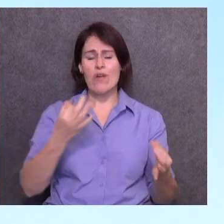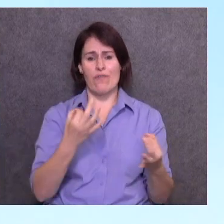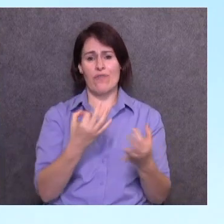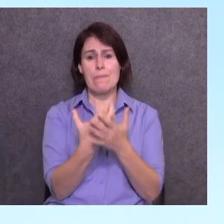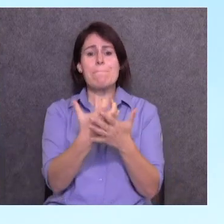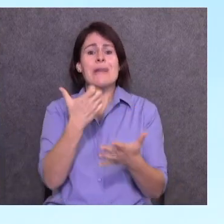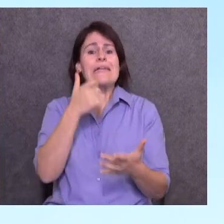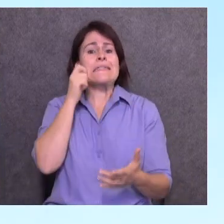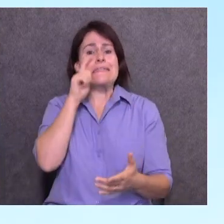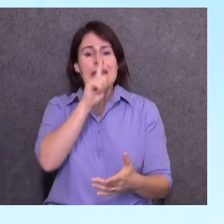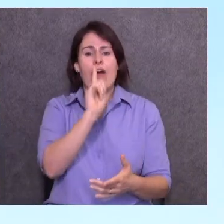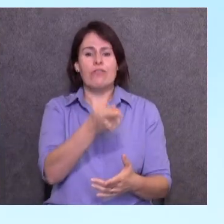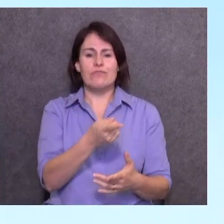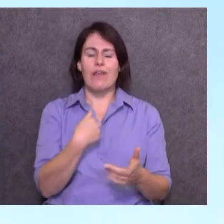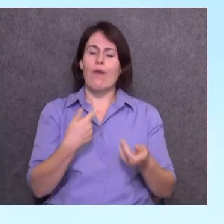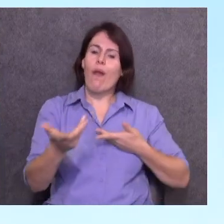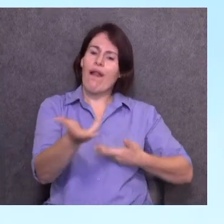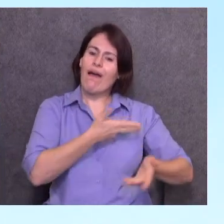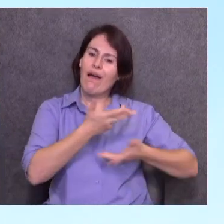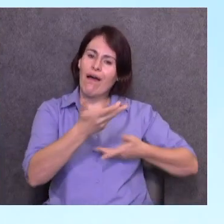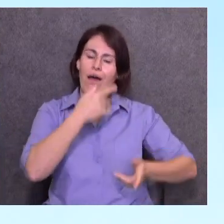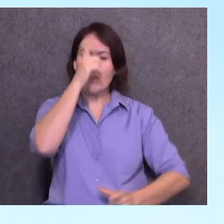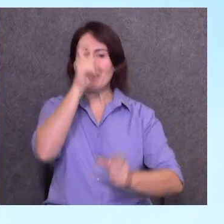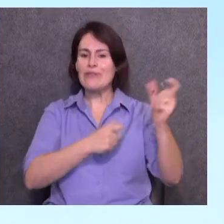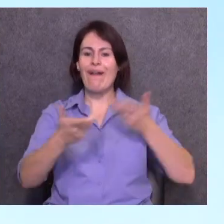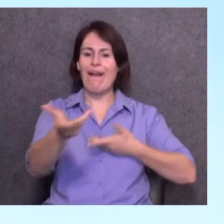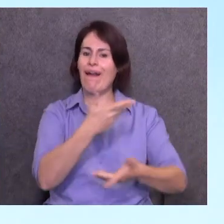sobretudo nos modos de relacionamento entre as pessoas.